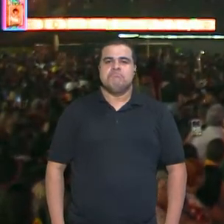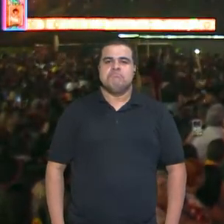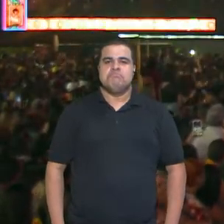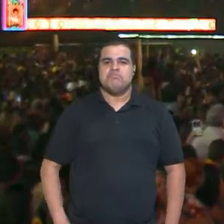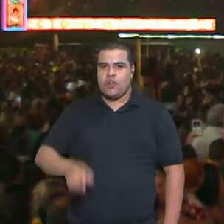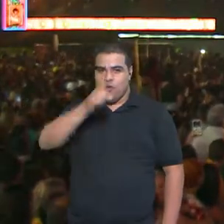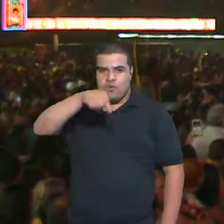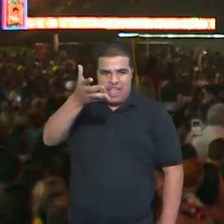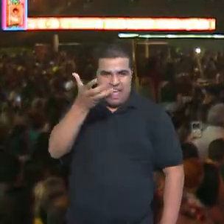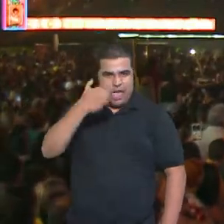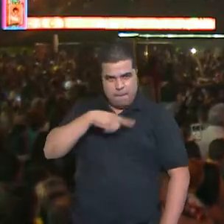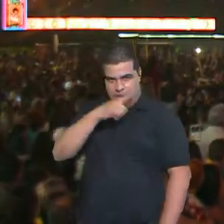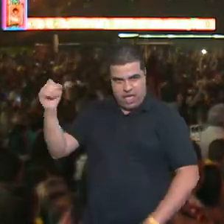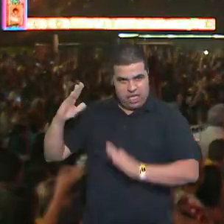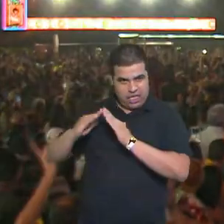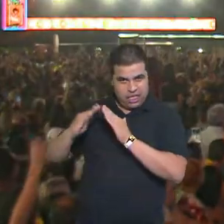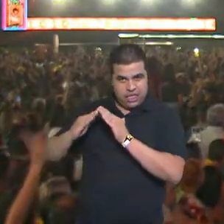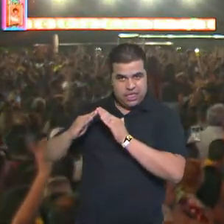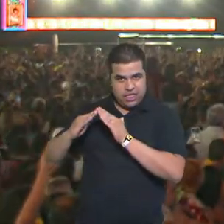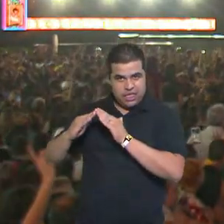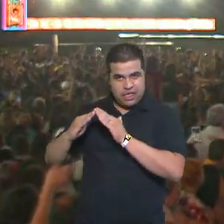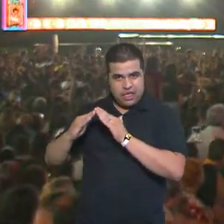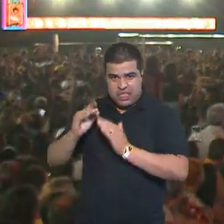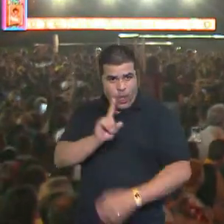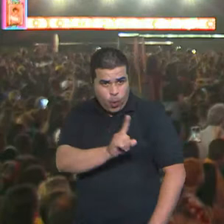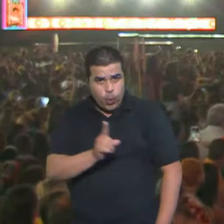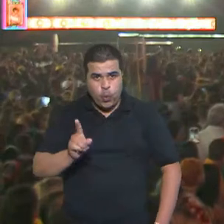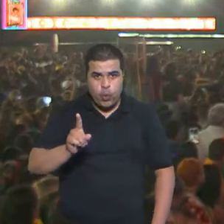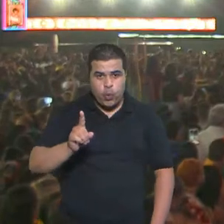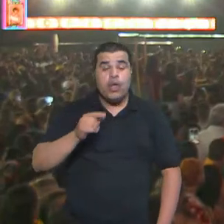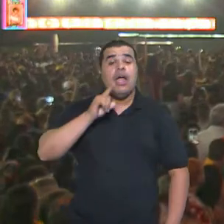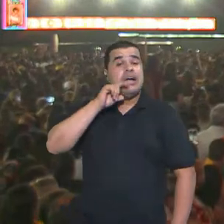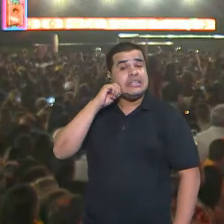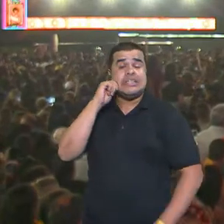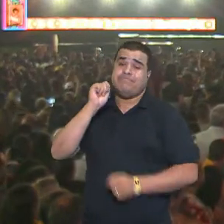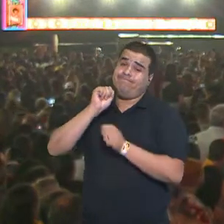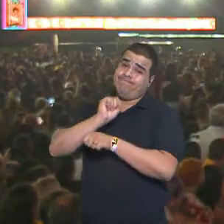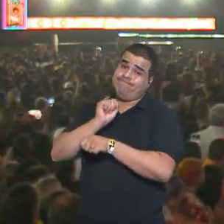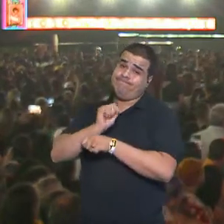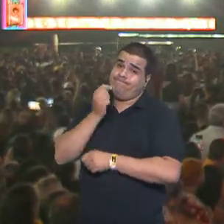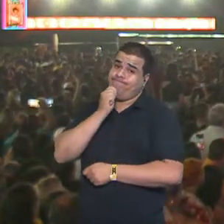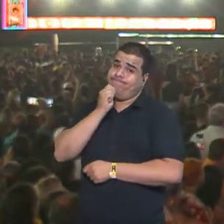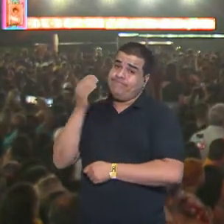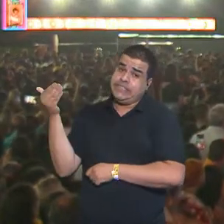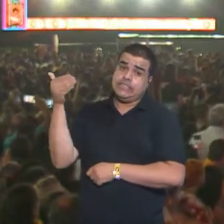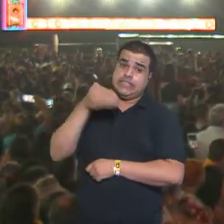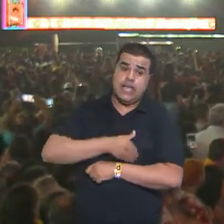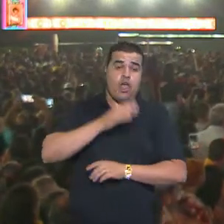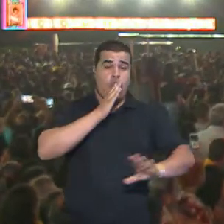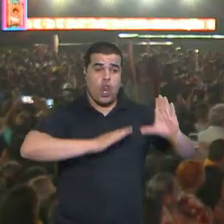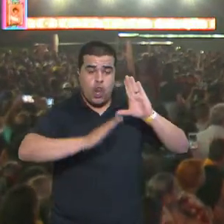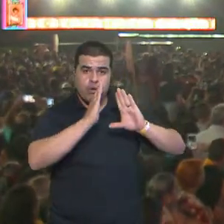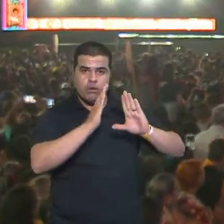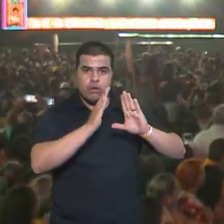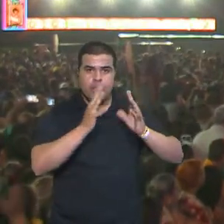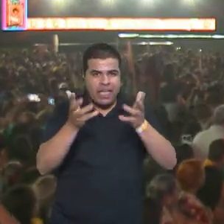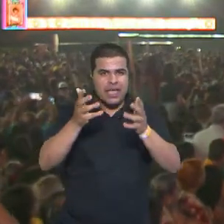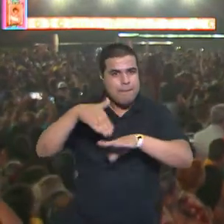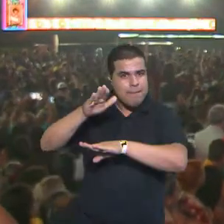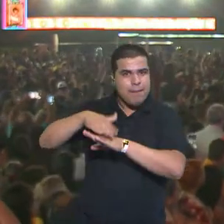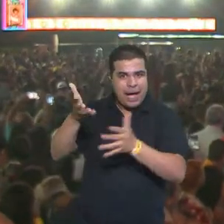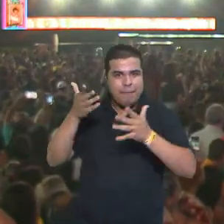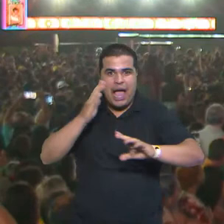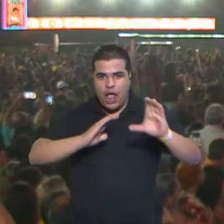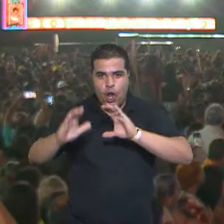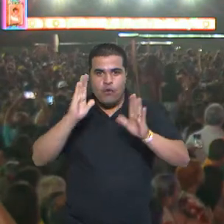você já quer ir para casa o Anderson ainda tá vindo para elevar adorar a Deus com você vocês querem